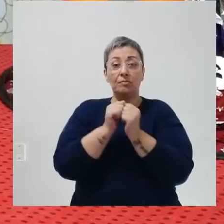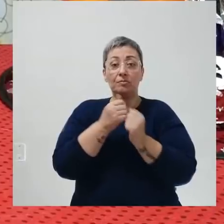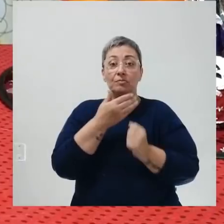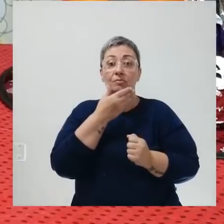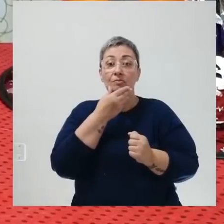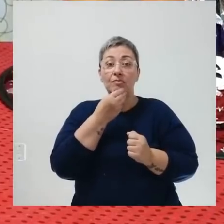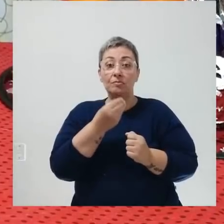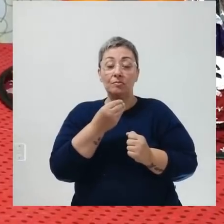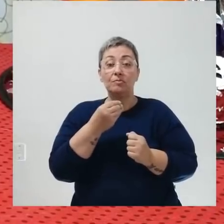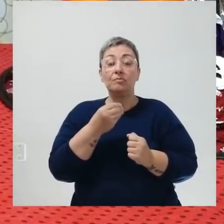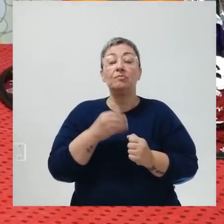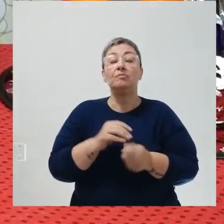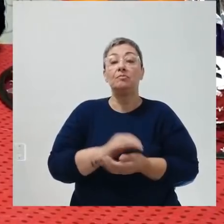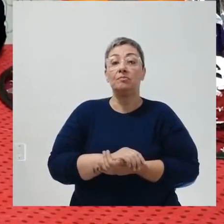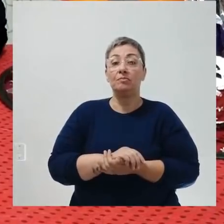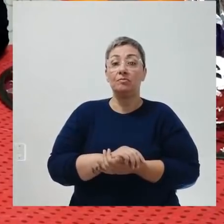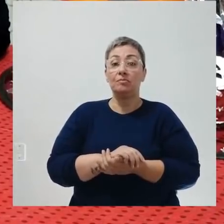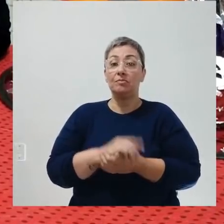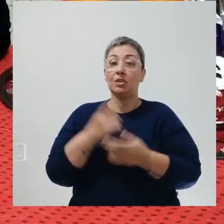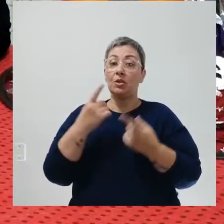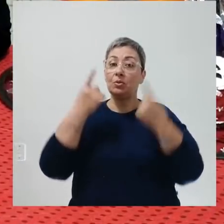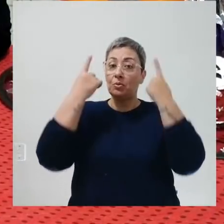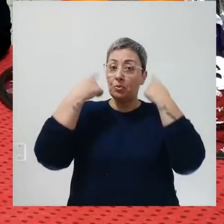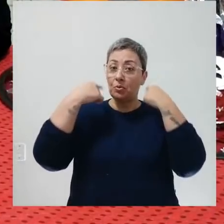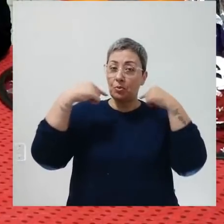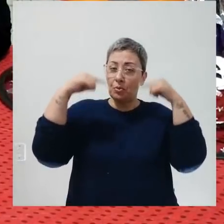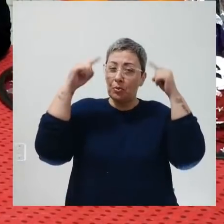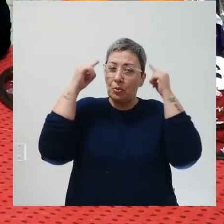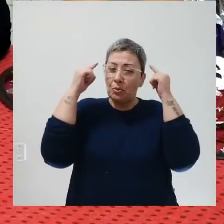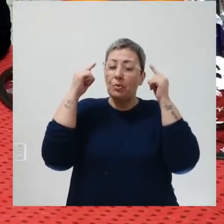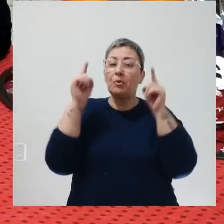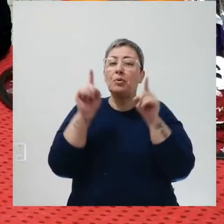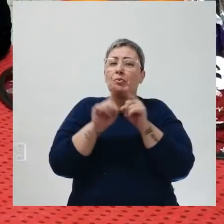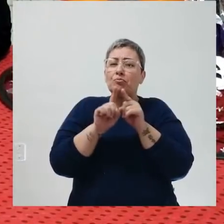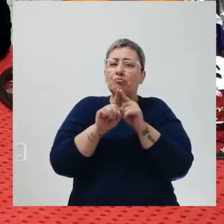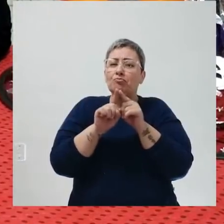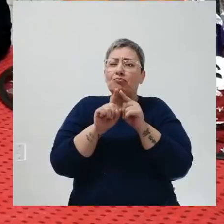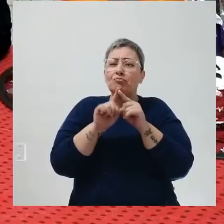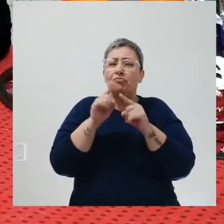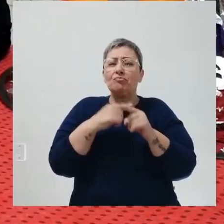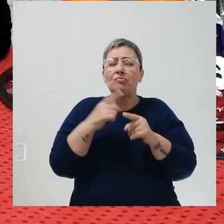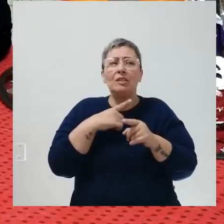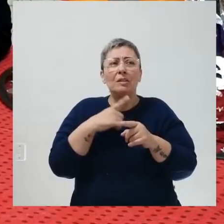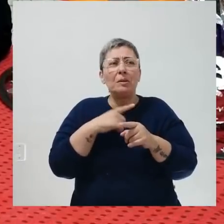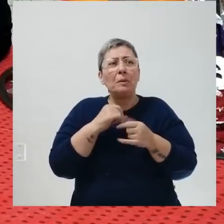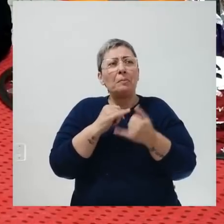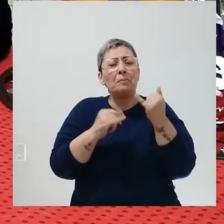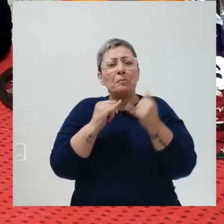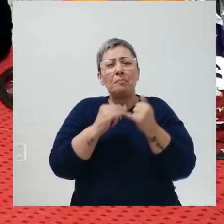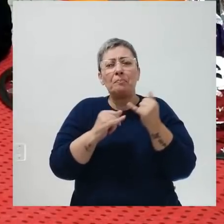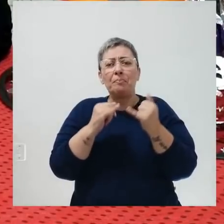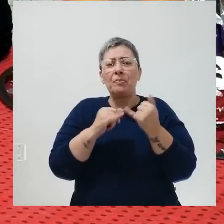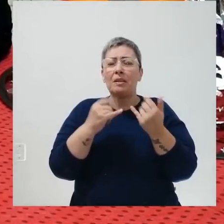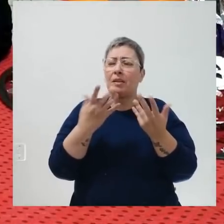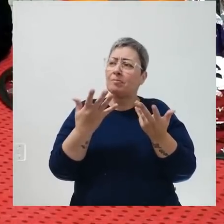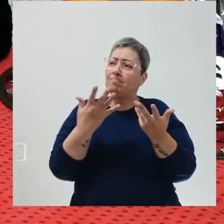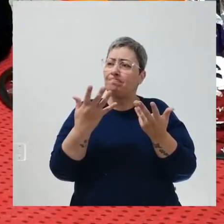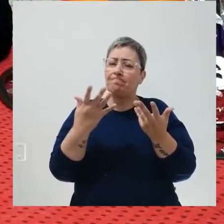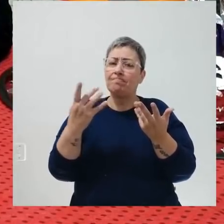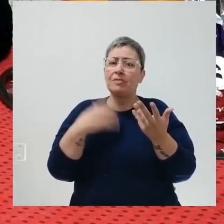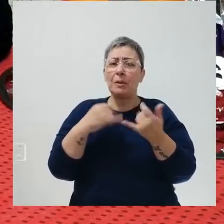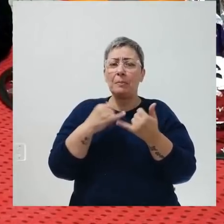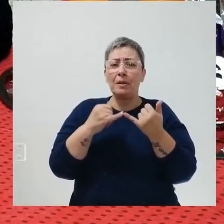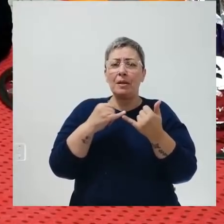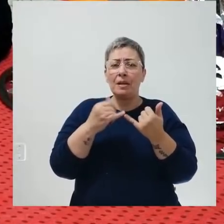filho cordeirinho. O cordeirinho, ele era um daqueles, digamos assim,